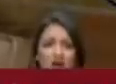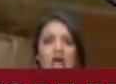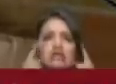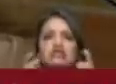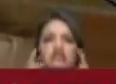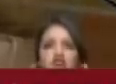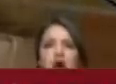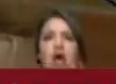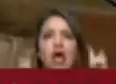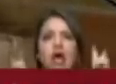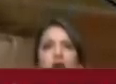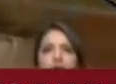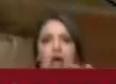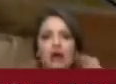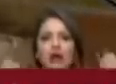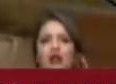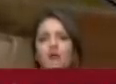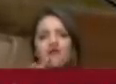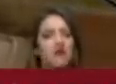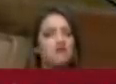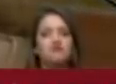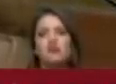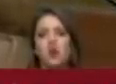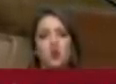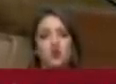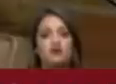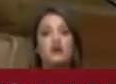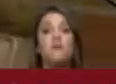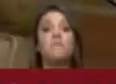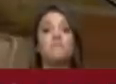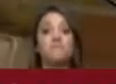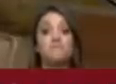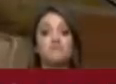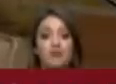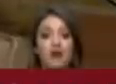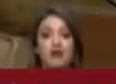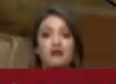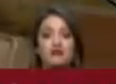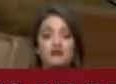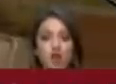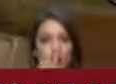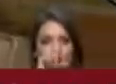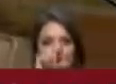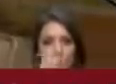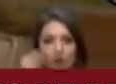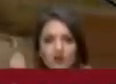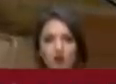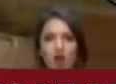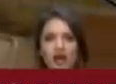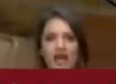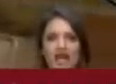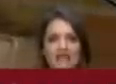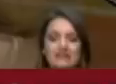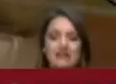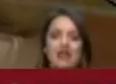um tweet e me processaram por conta desse tweet, né? Me apresentaram uma representação no Ministério Público, na